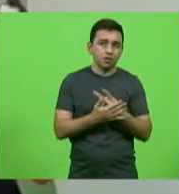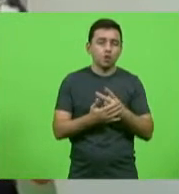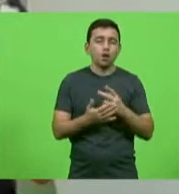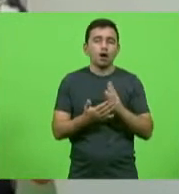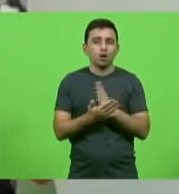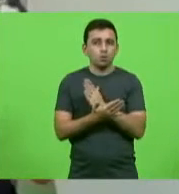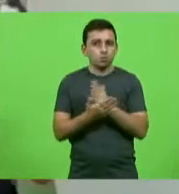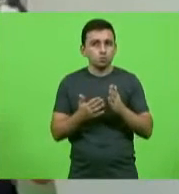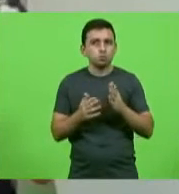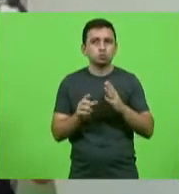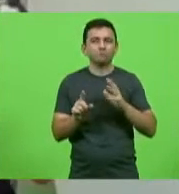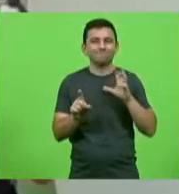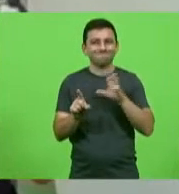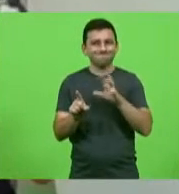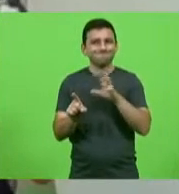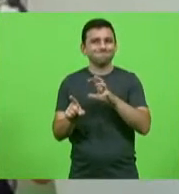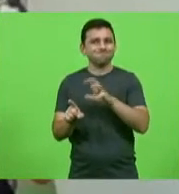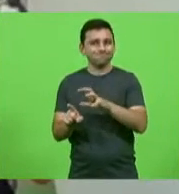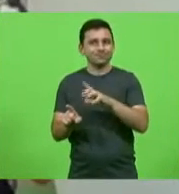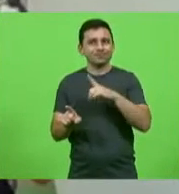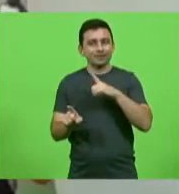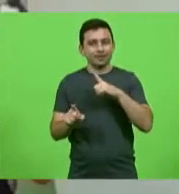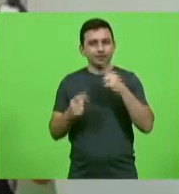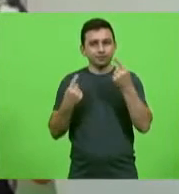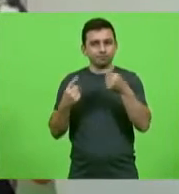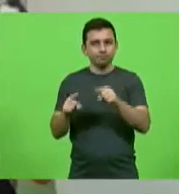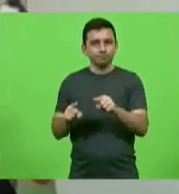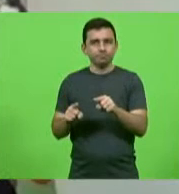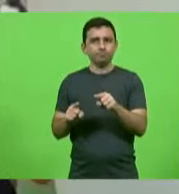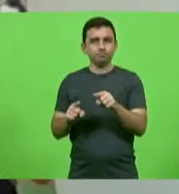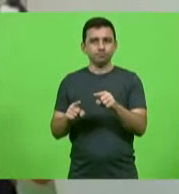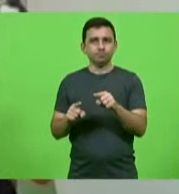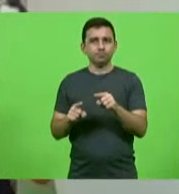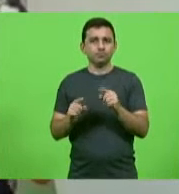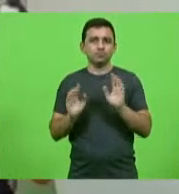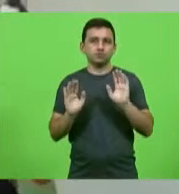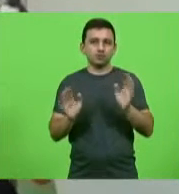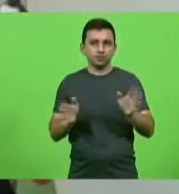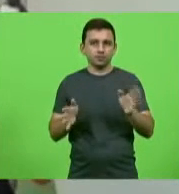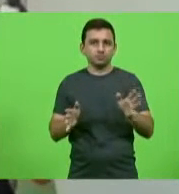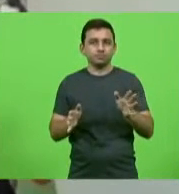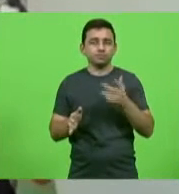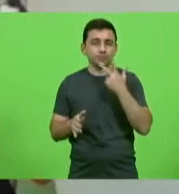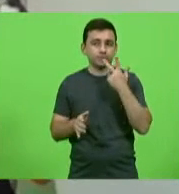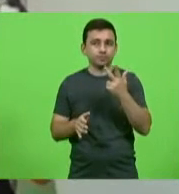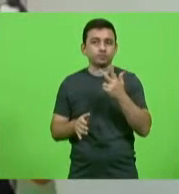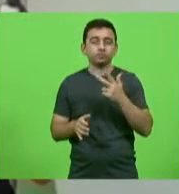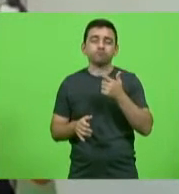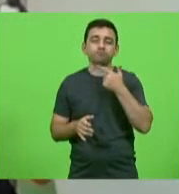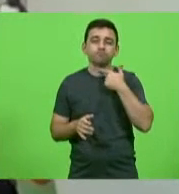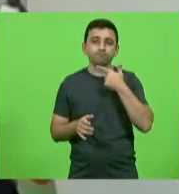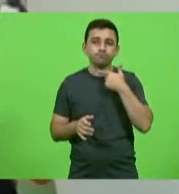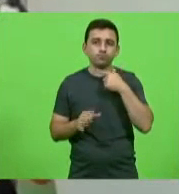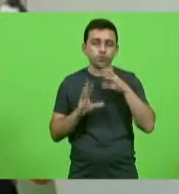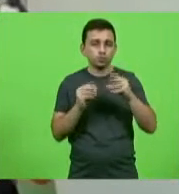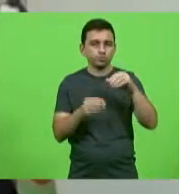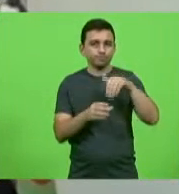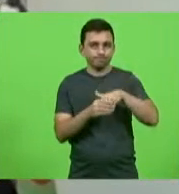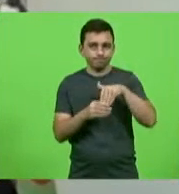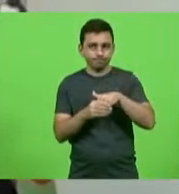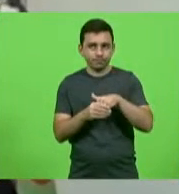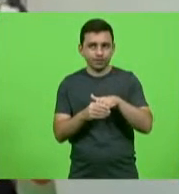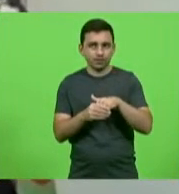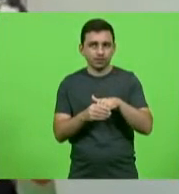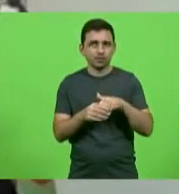sediciosas ou conspiratórias em atentado à vontade já manifestas nas urnas. O